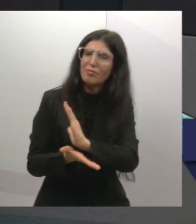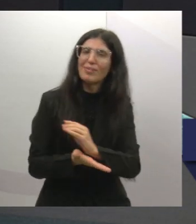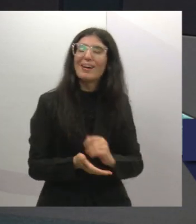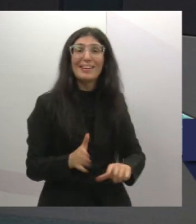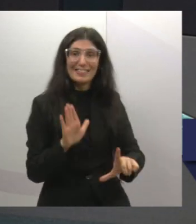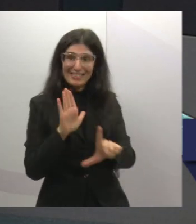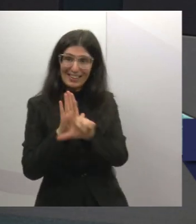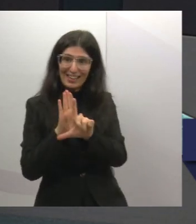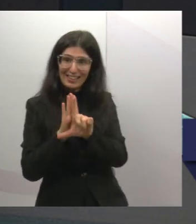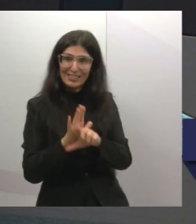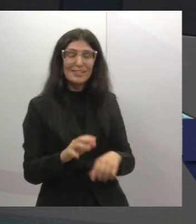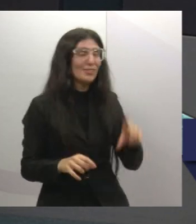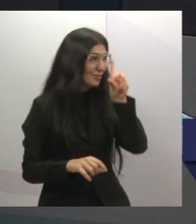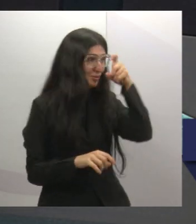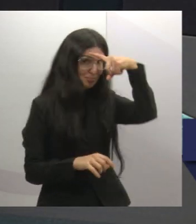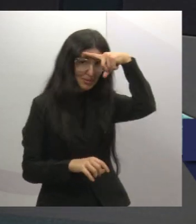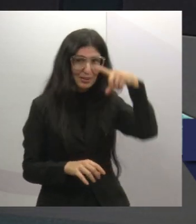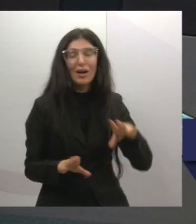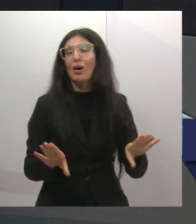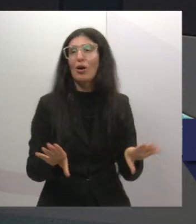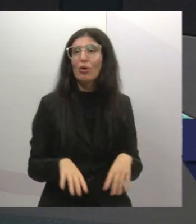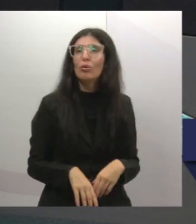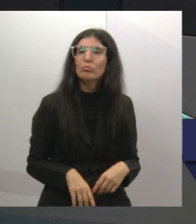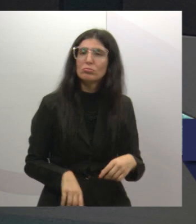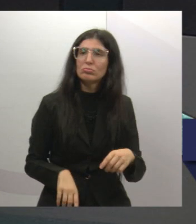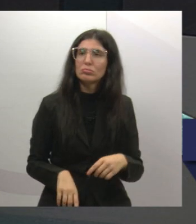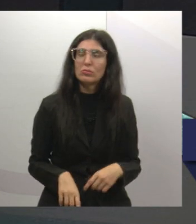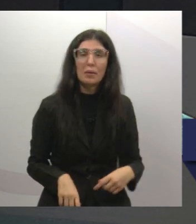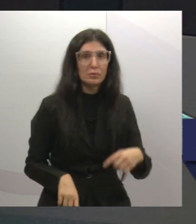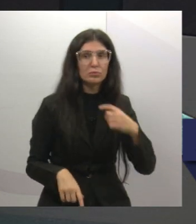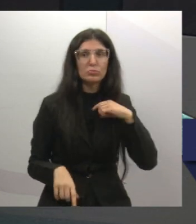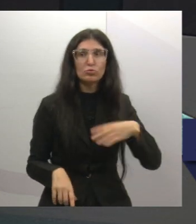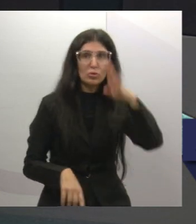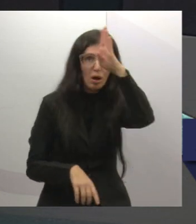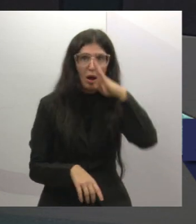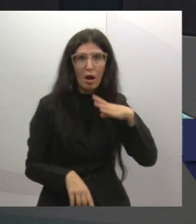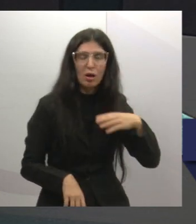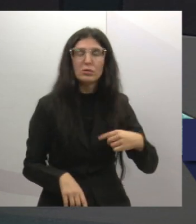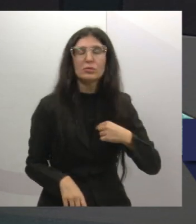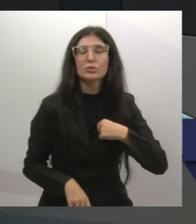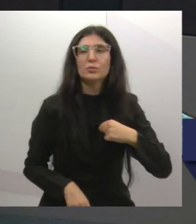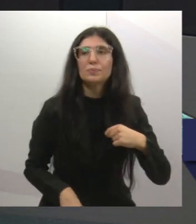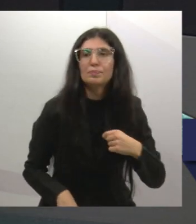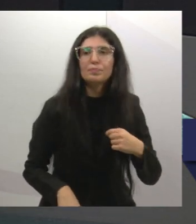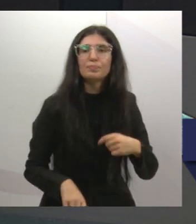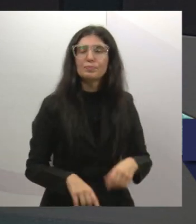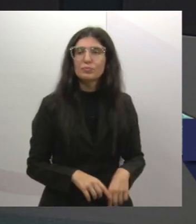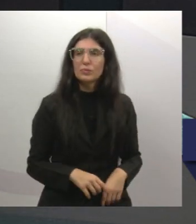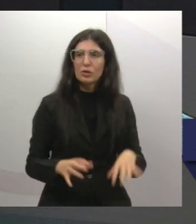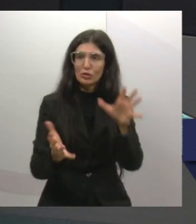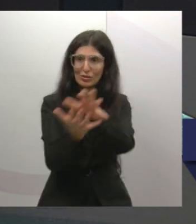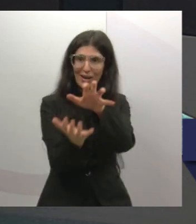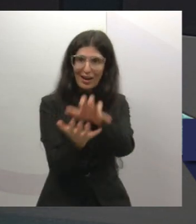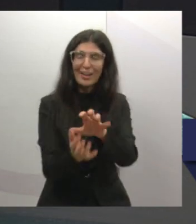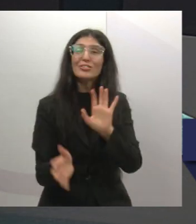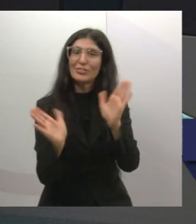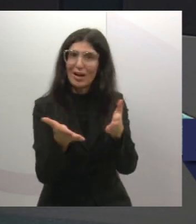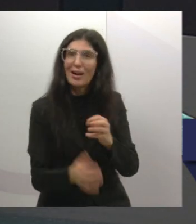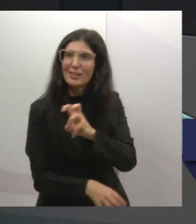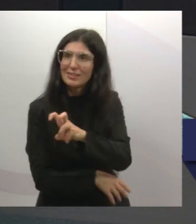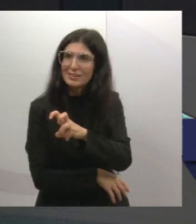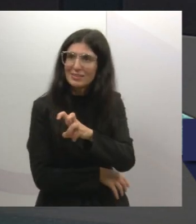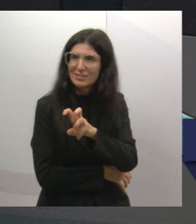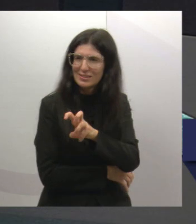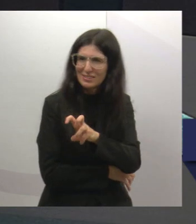hospitais filantrópicos, sem fins lucrativos. E para Jacareí, já saiu distribuído pelos municípios 500 milhões, de